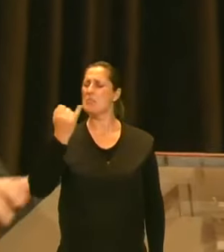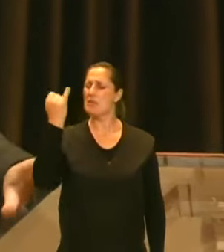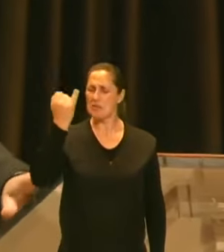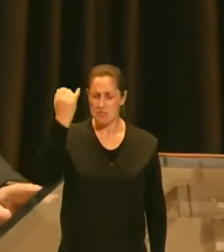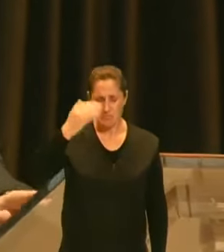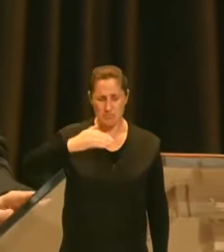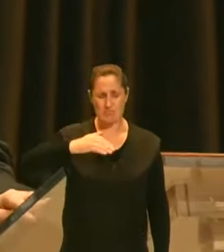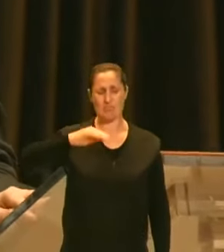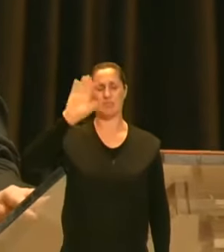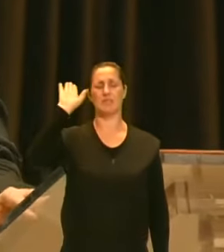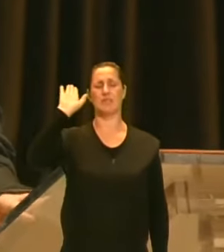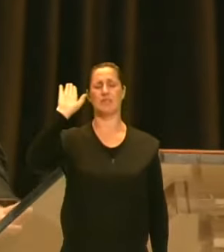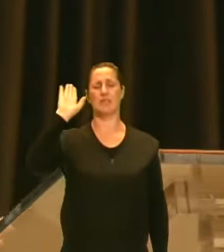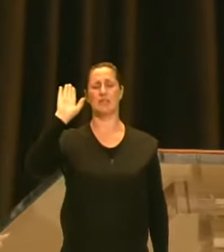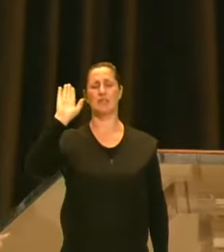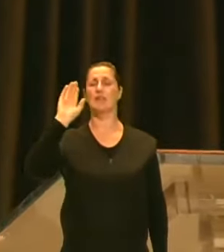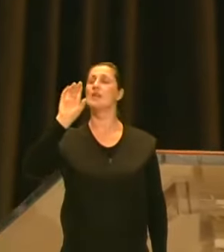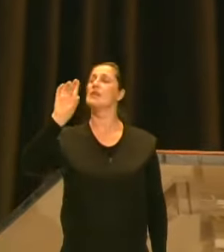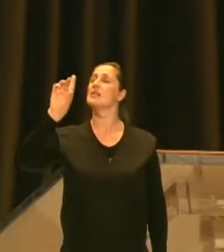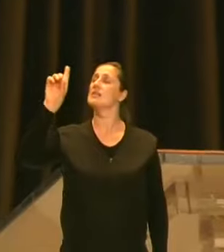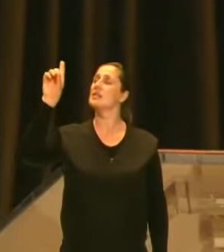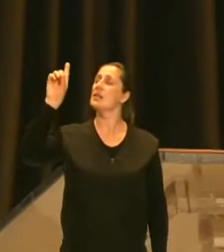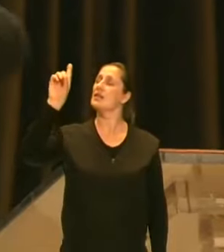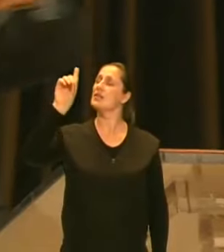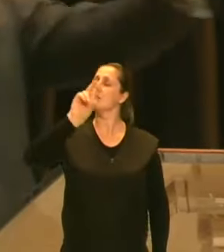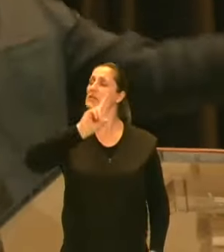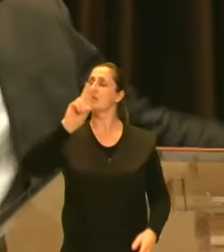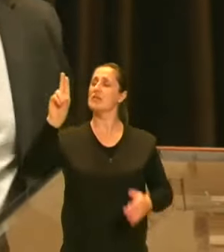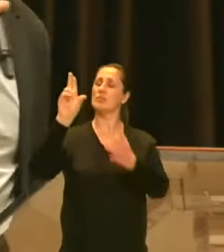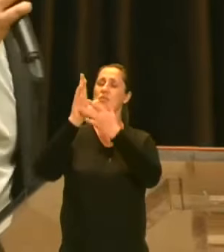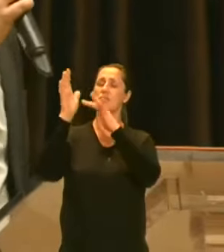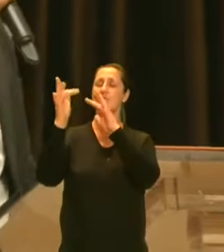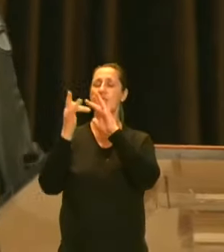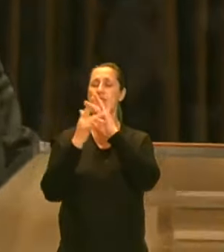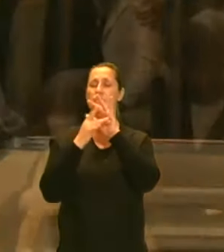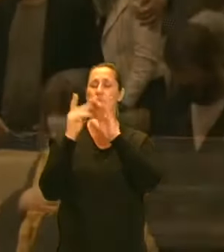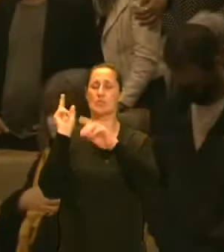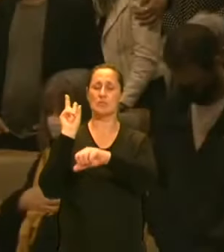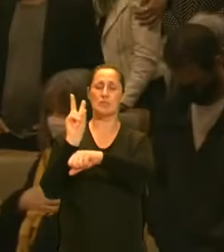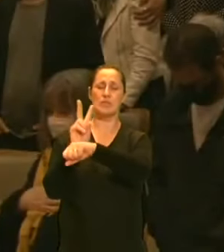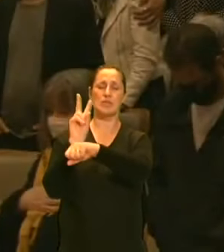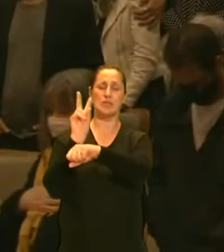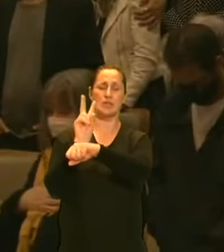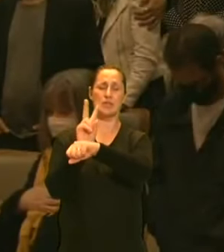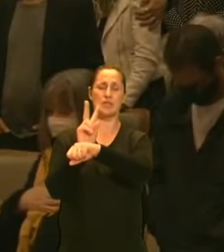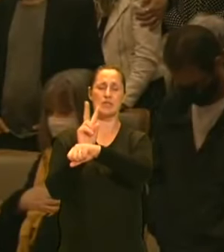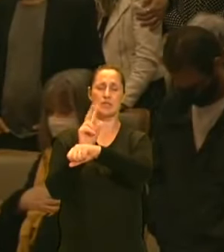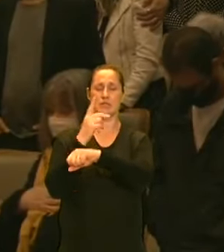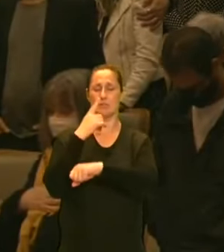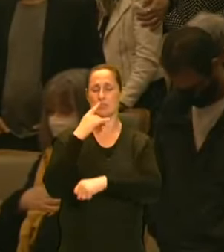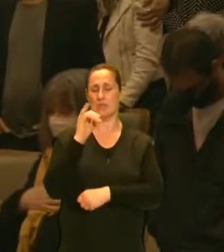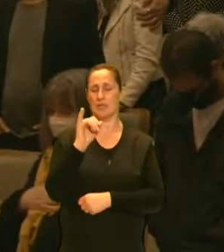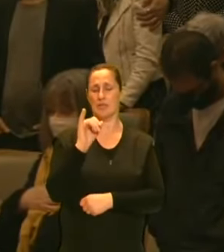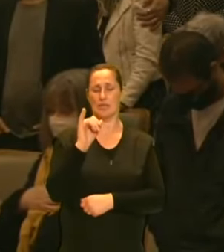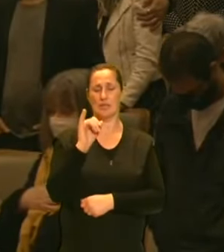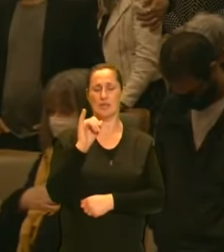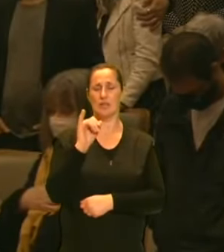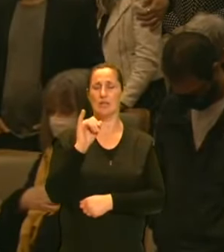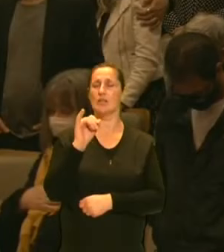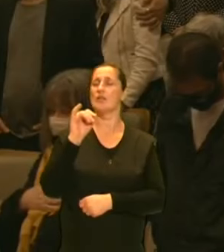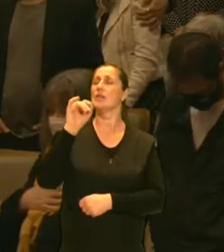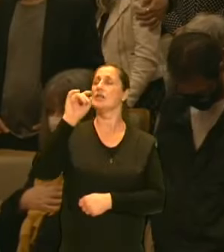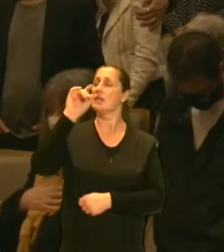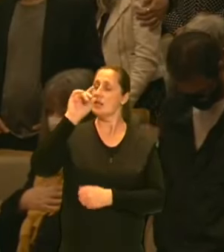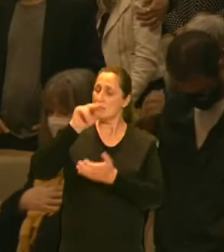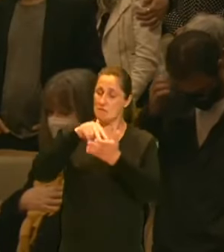mais. Deus, que no nome de Jesus o Senhor venha proteger, Pai. A Tua palavra diz que o Senhor não nos deixa vacilar,